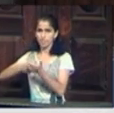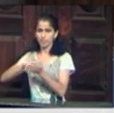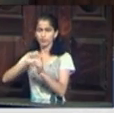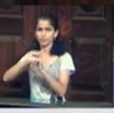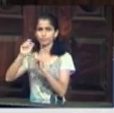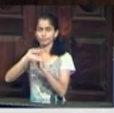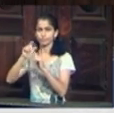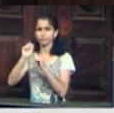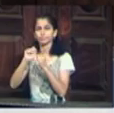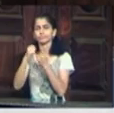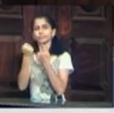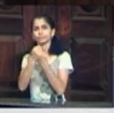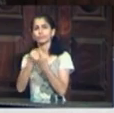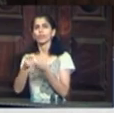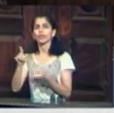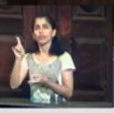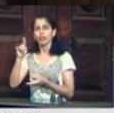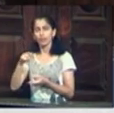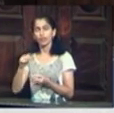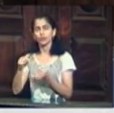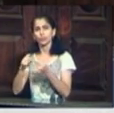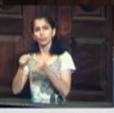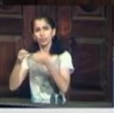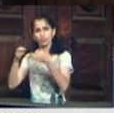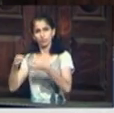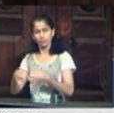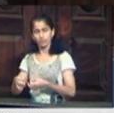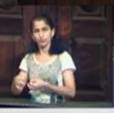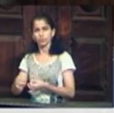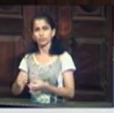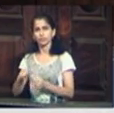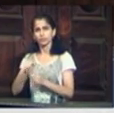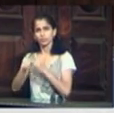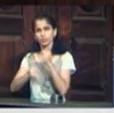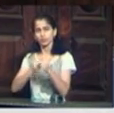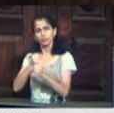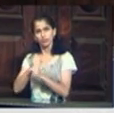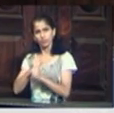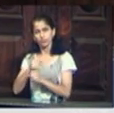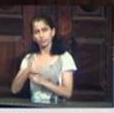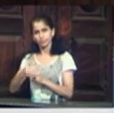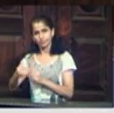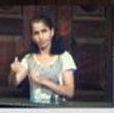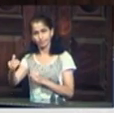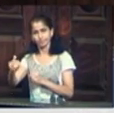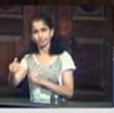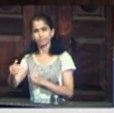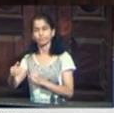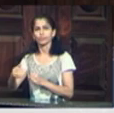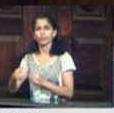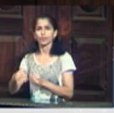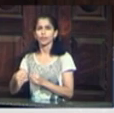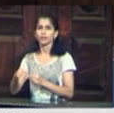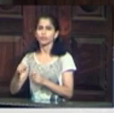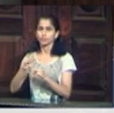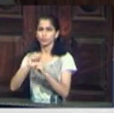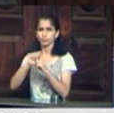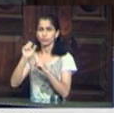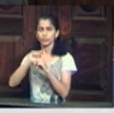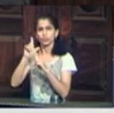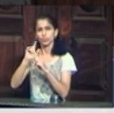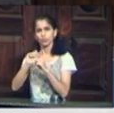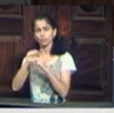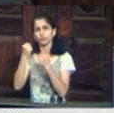social é garantir que, neste período, o financiamento do aluguel